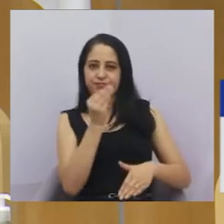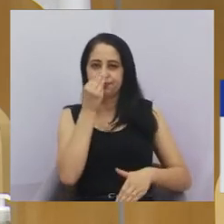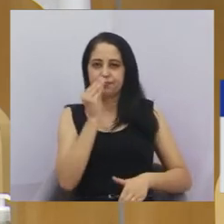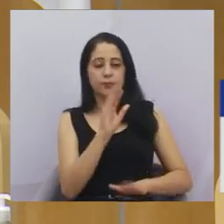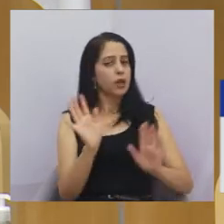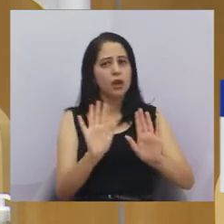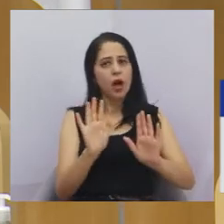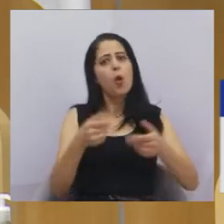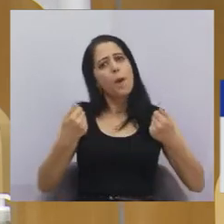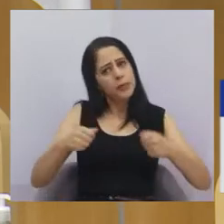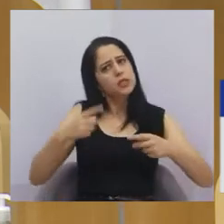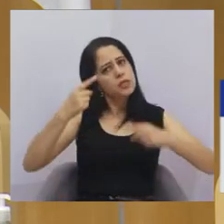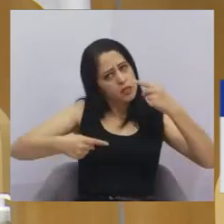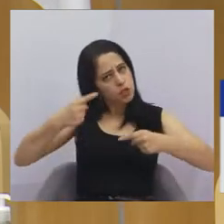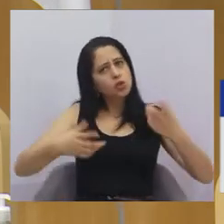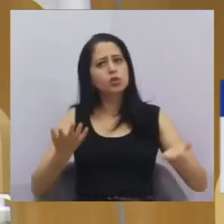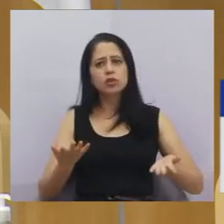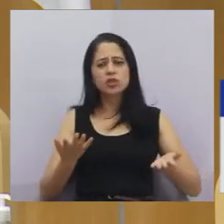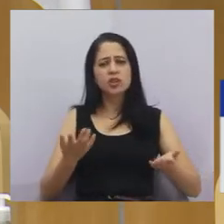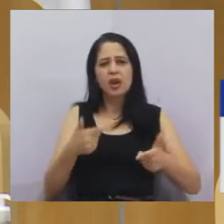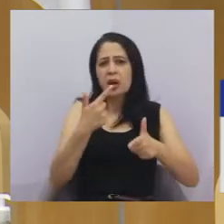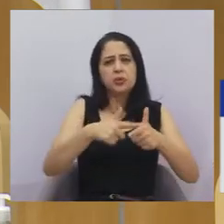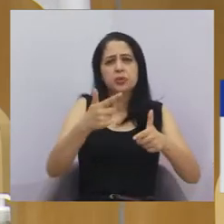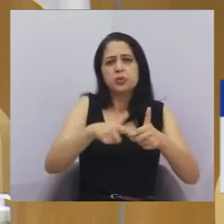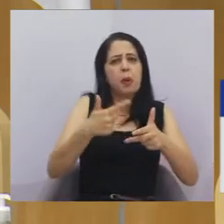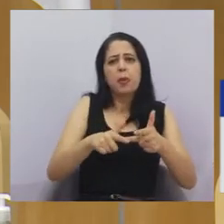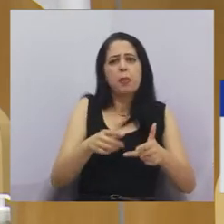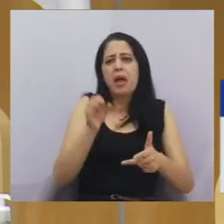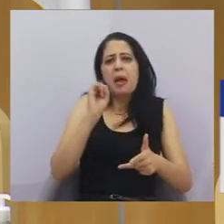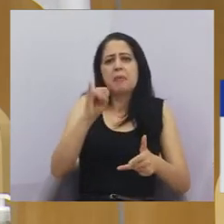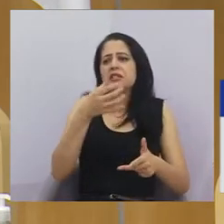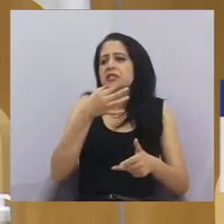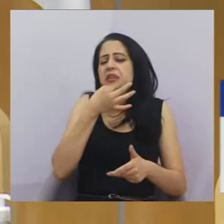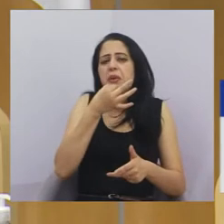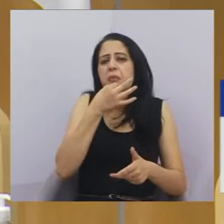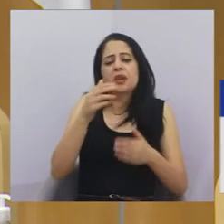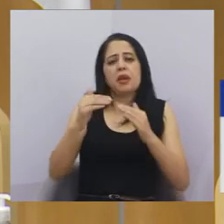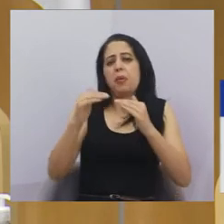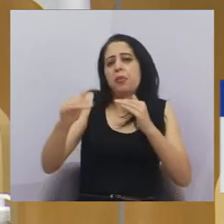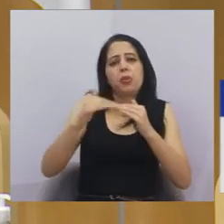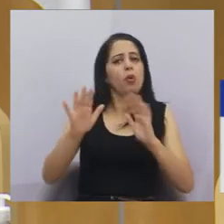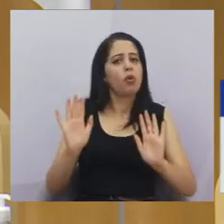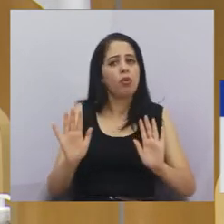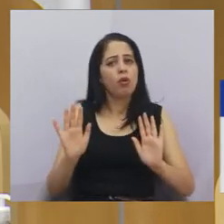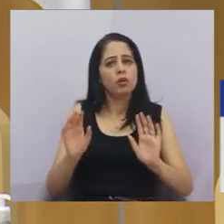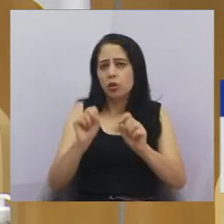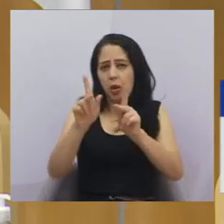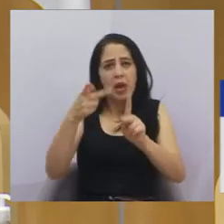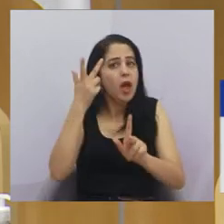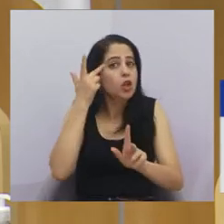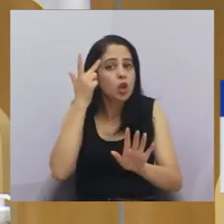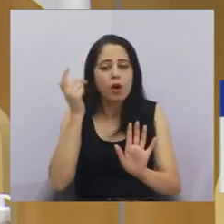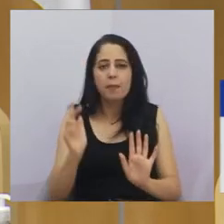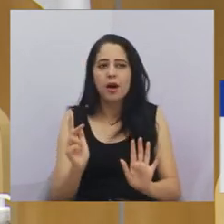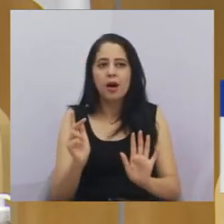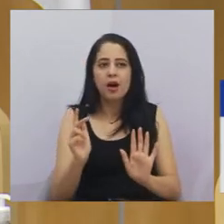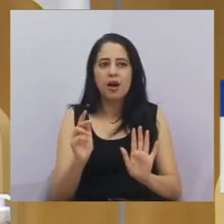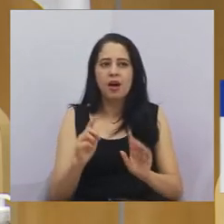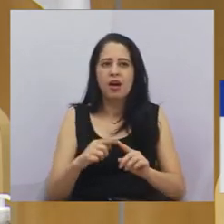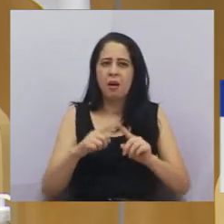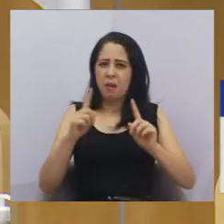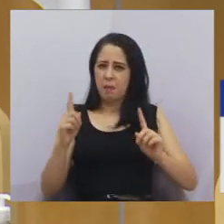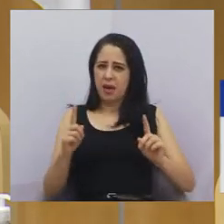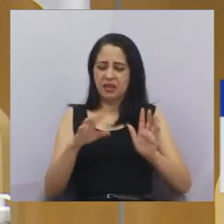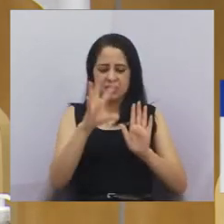discussão, nem que seja para votar contrário, não tem problema nenhum. Isso faz parte do debate aqui. Mas não querer trazer